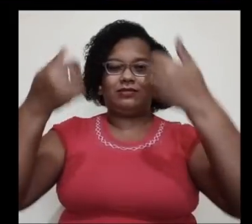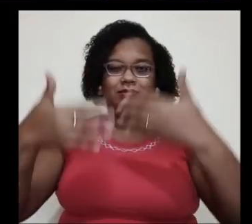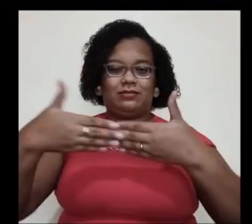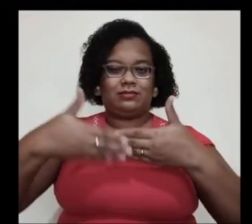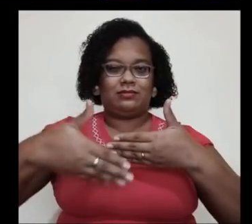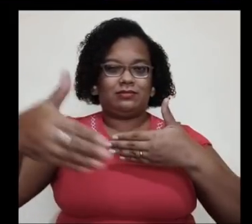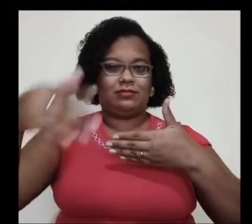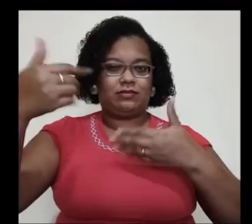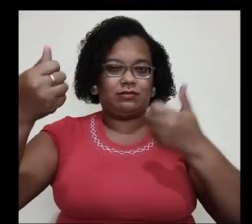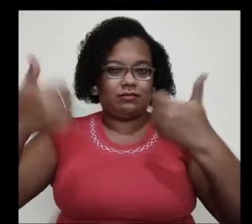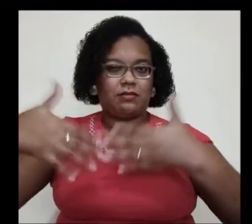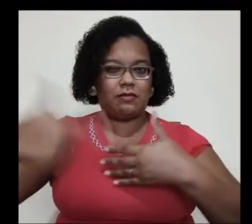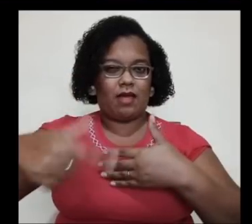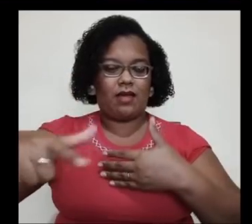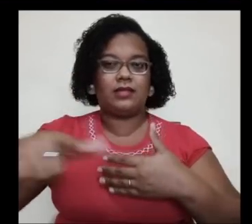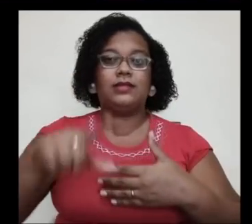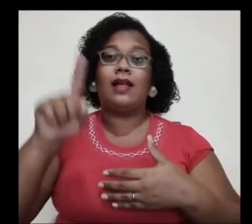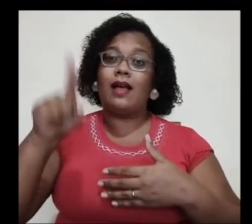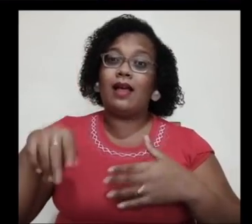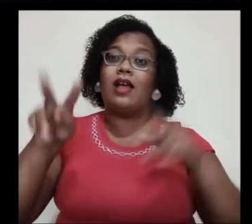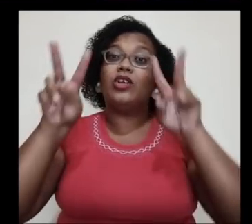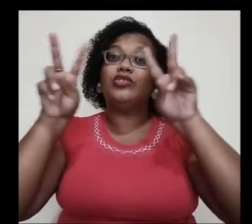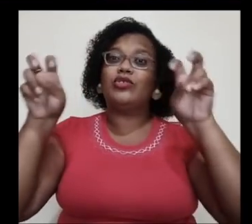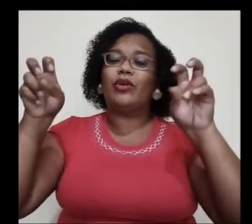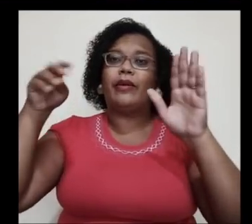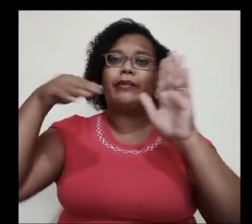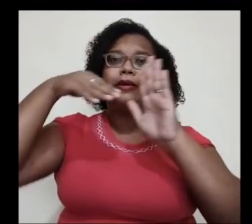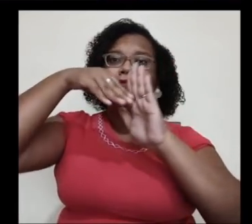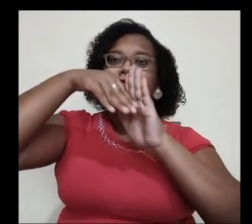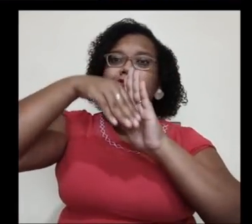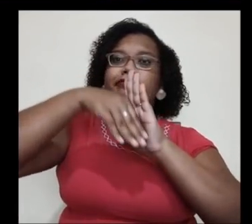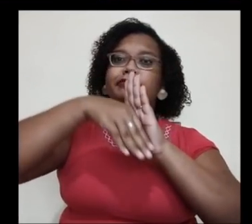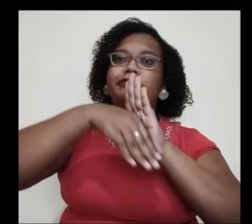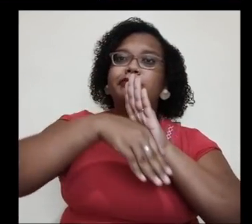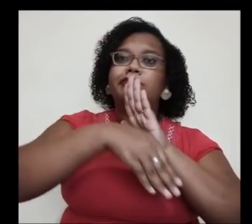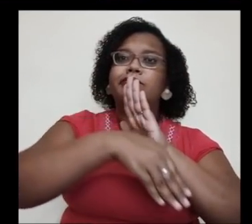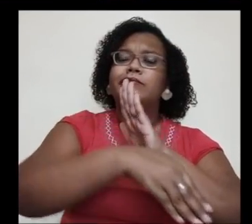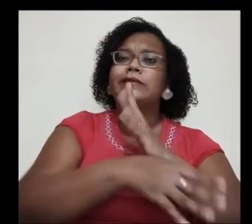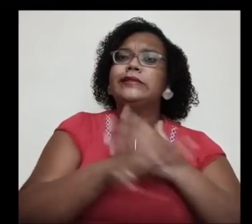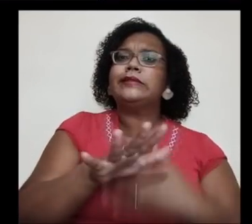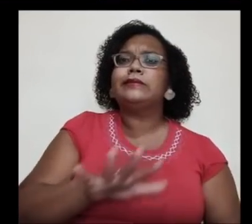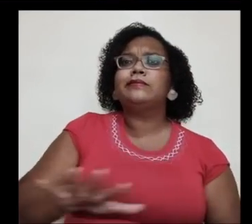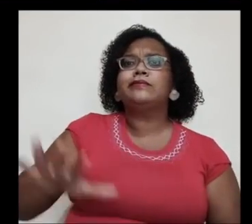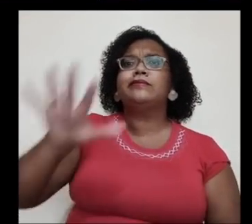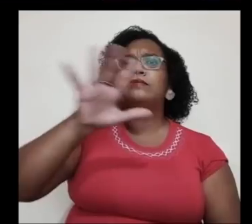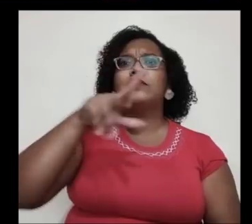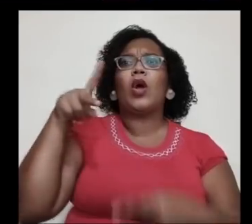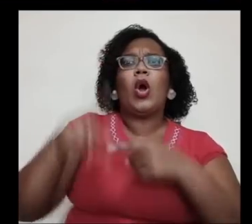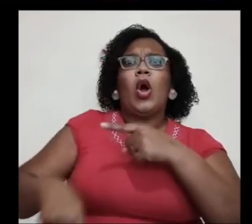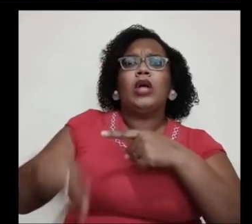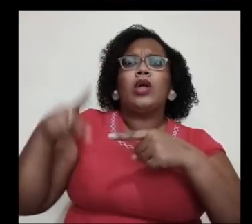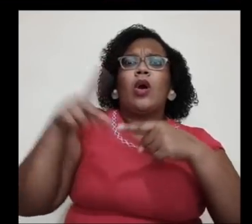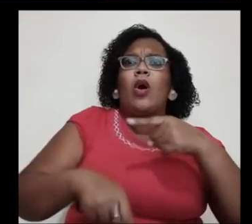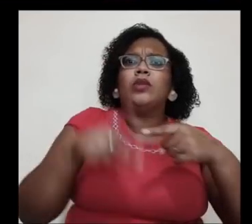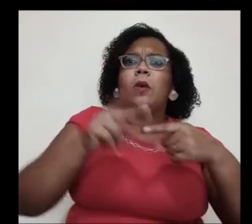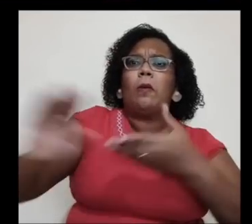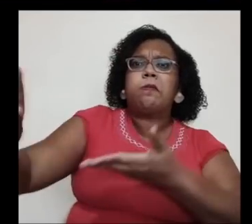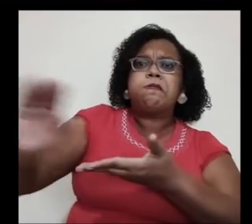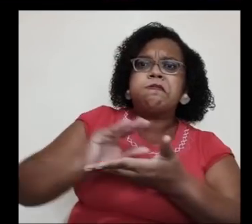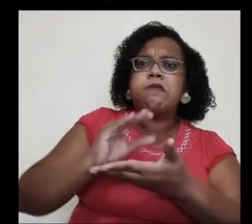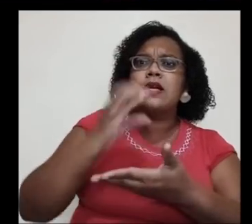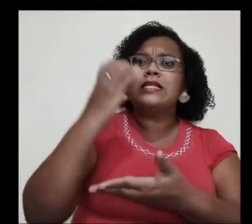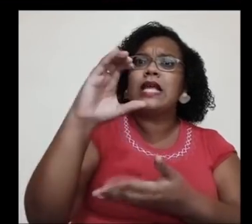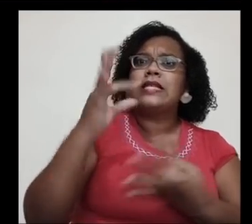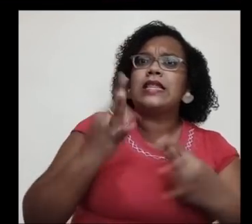vivendo de cortes muito drásticos nos recursos para ciência, tecnologia e inovação. E, evidentemente, isso tudo se dá num contexto essencial para a ciência. A ciência